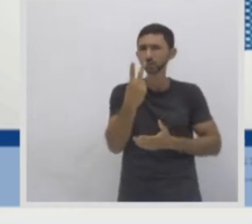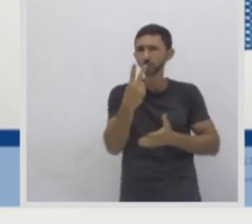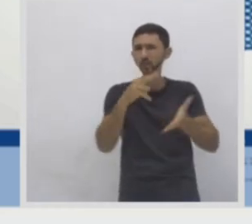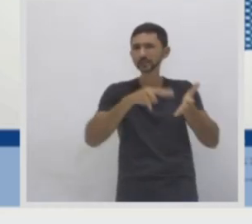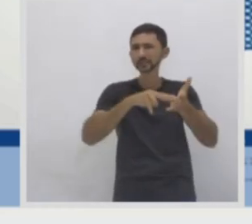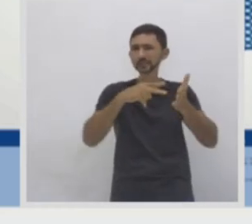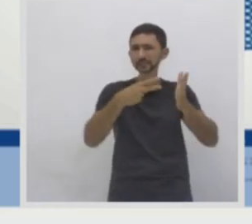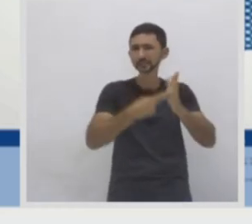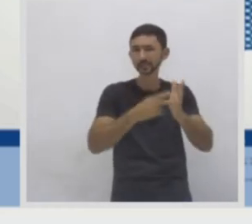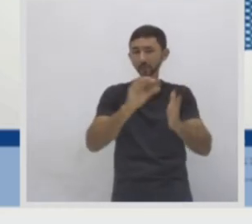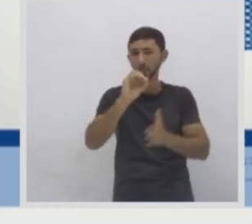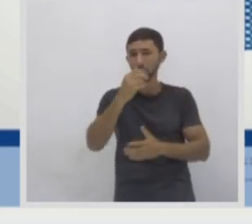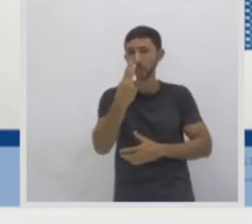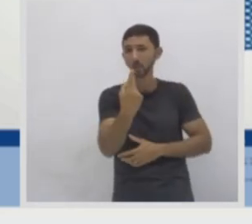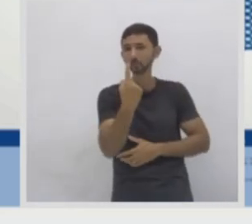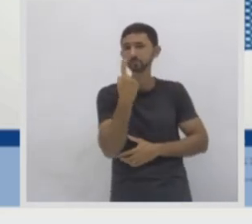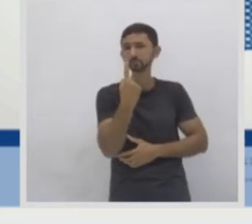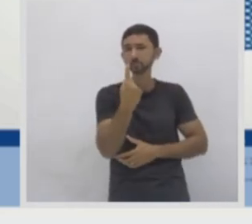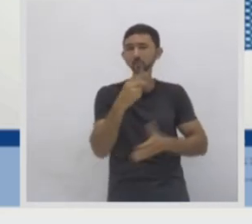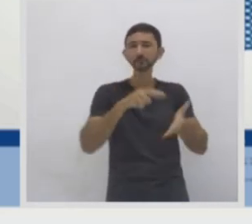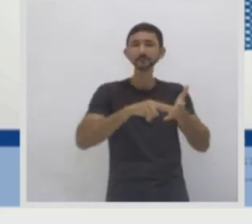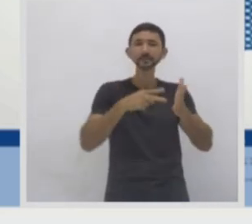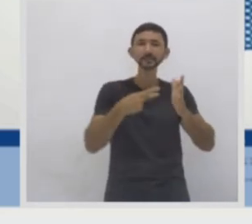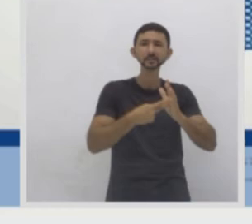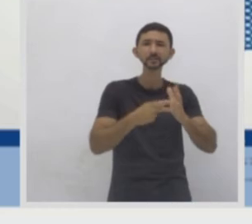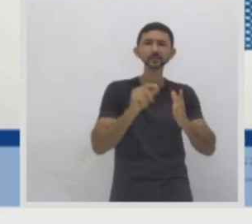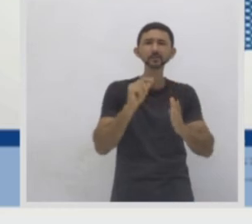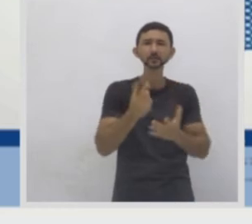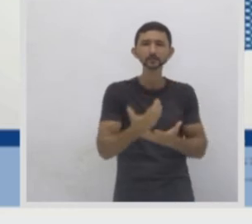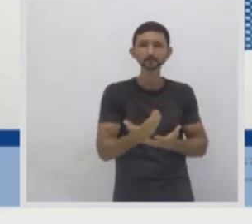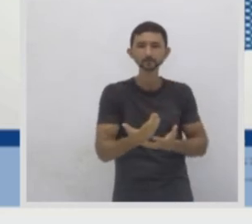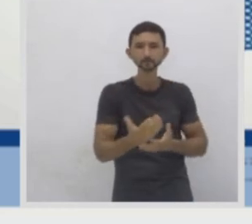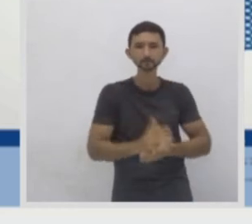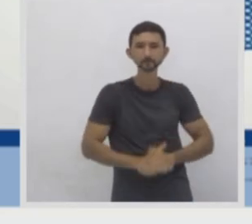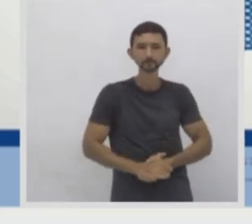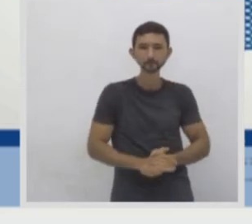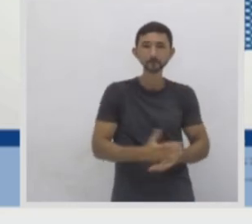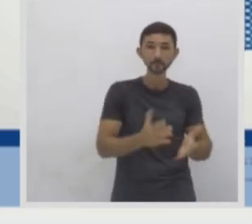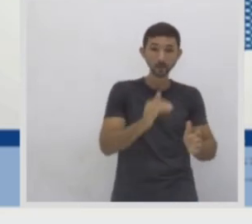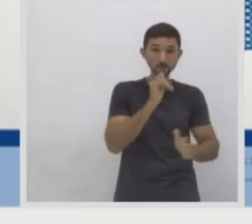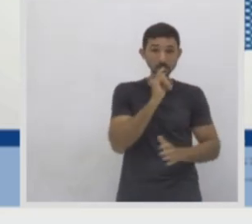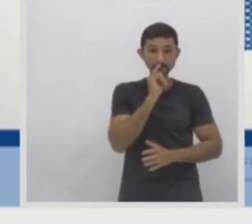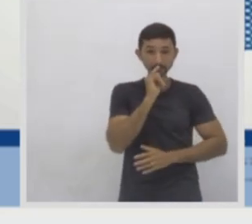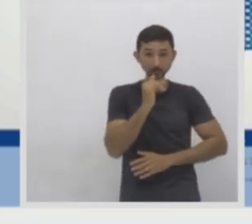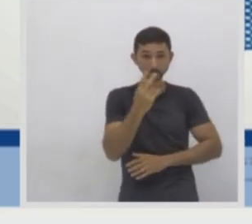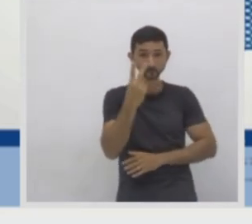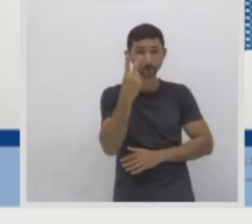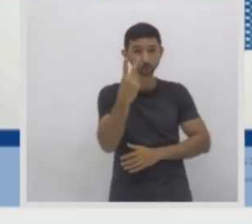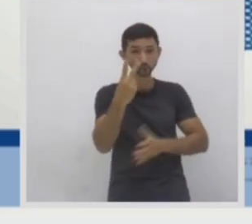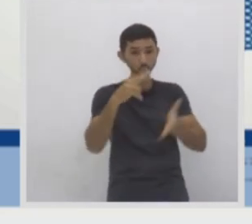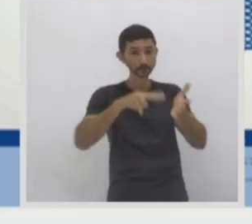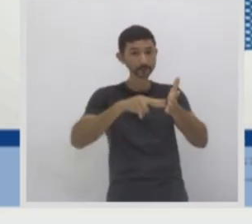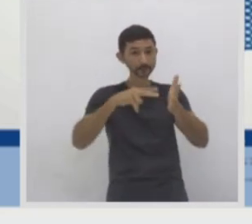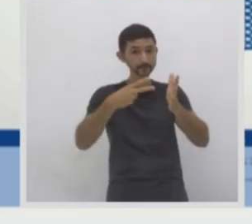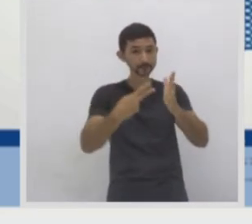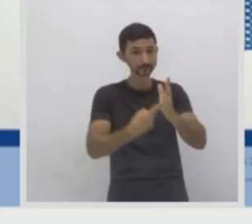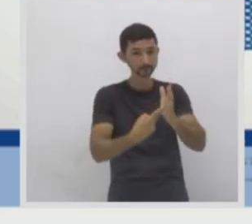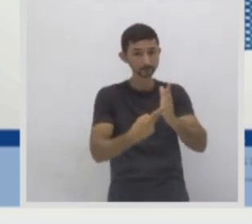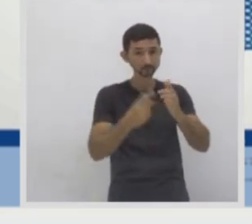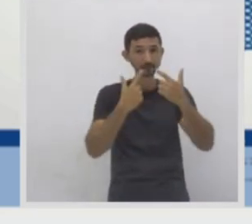sentido? Ela tem o quê? Um duplo sentido, uma linguagem figurada. Por quê?